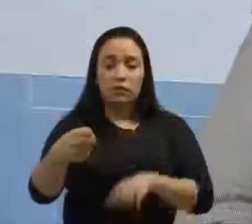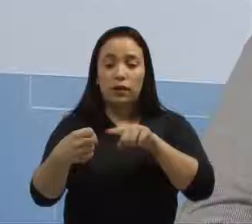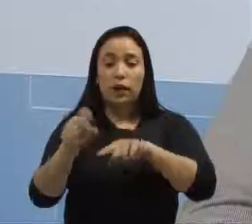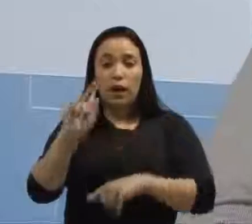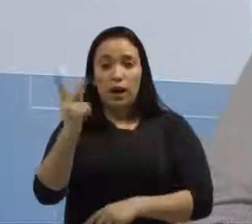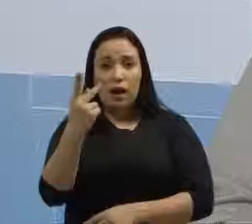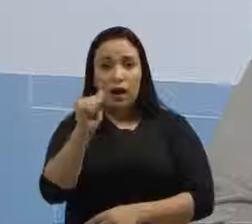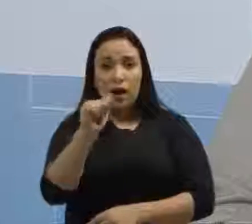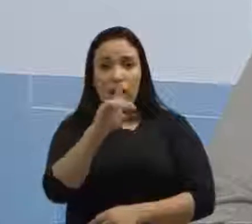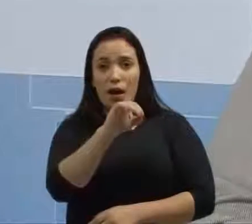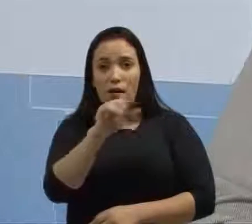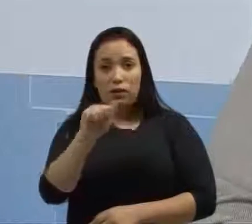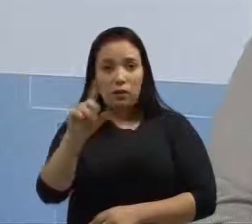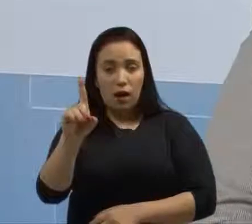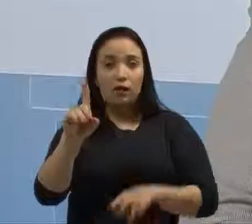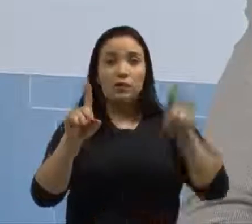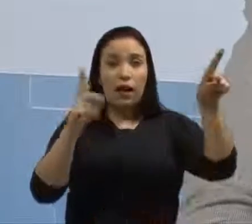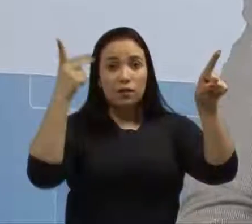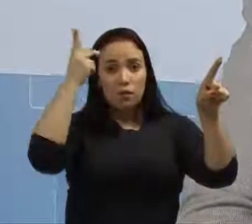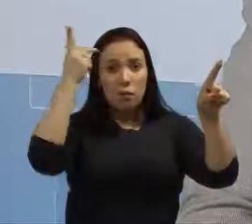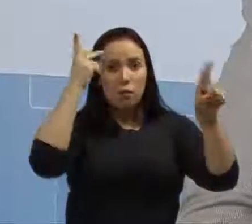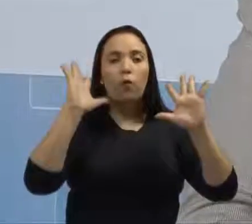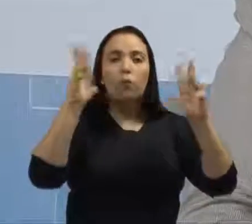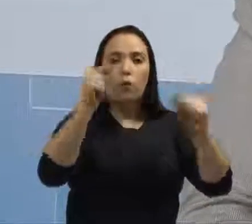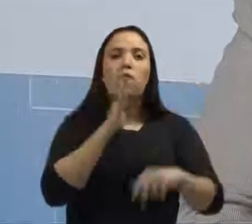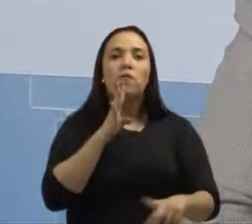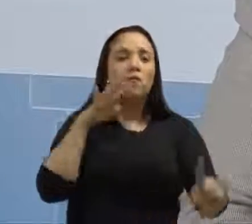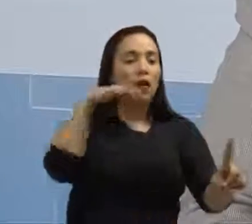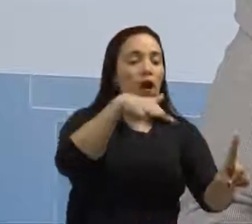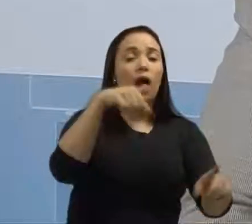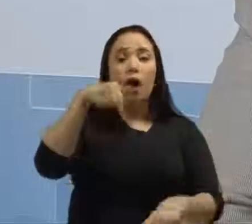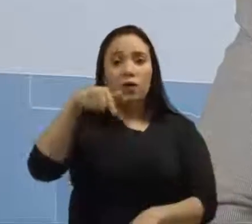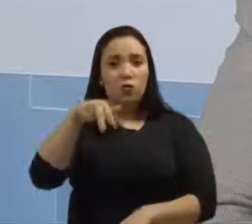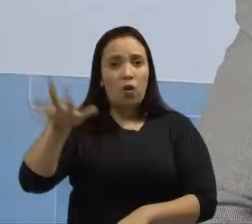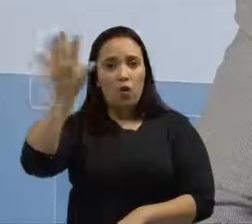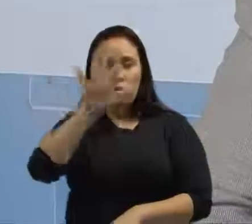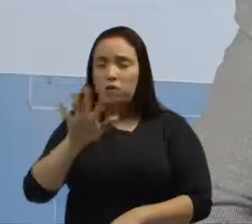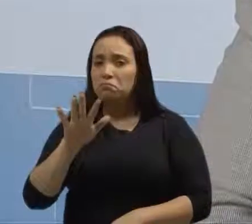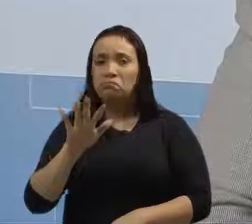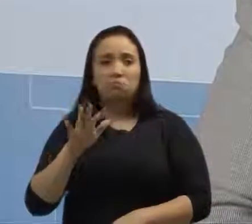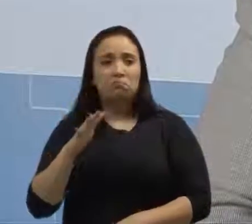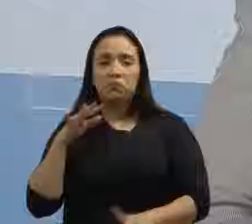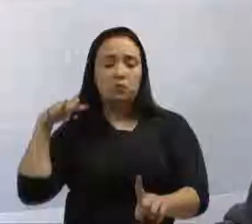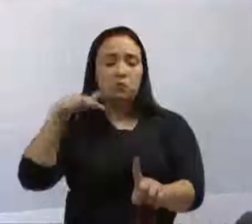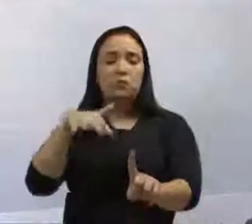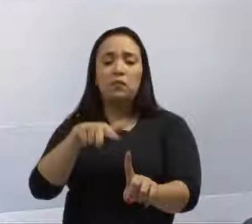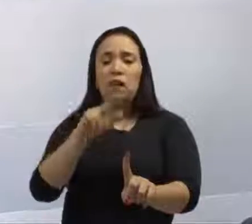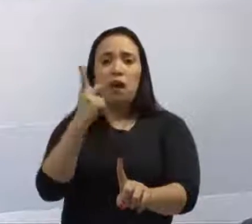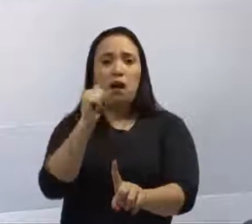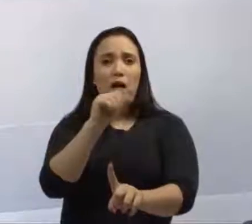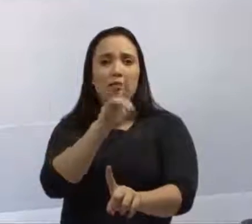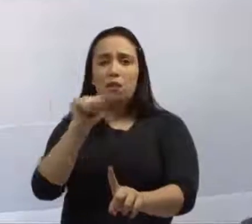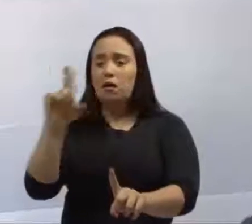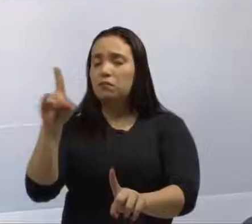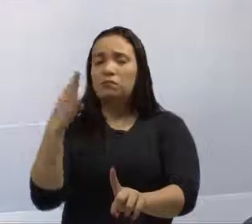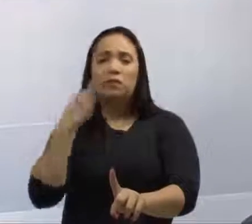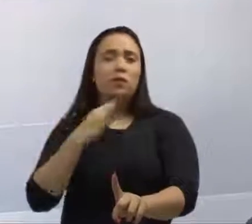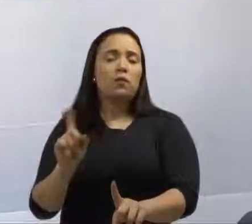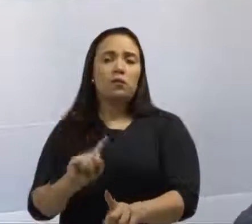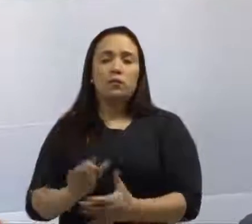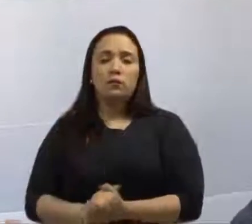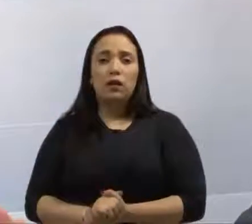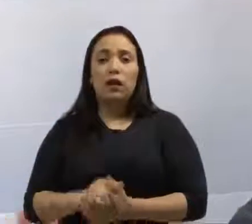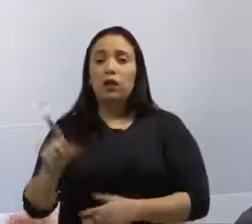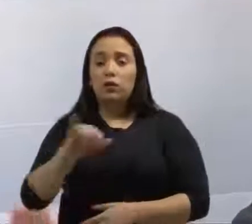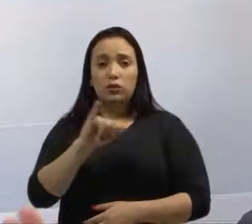São Paulo. Chegar aqui no Nordeste com Haddad, sabe nem que diabo é Haddad, sabe nem se é uma pessoa. Com esse nome, ninguém sabe nem se é uma pessoa aqui.